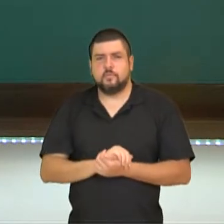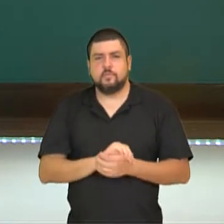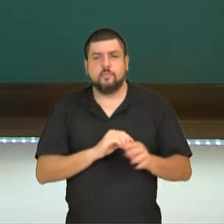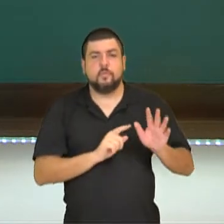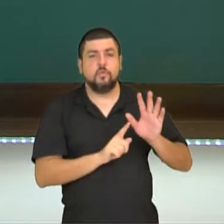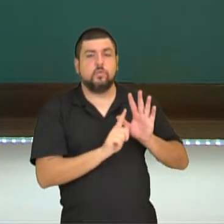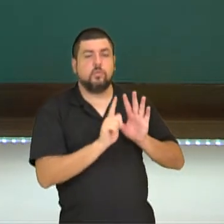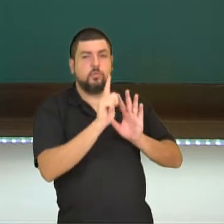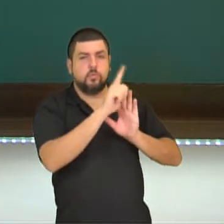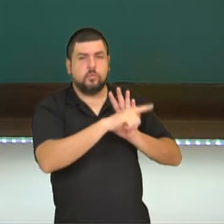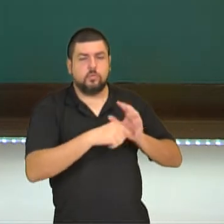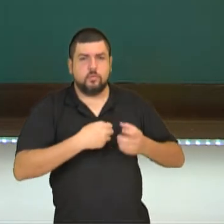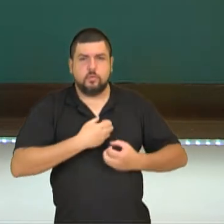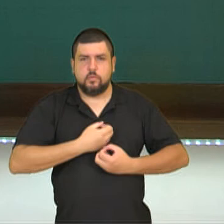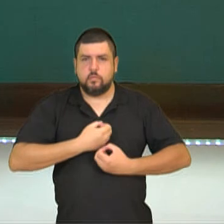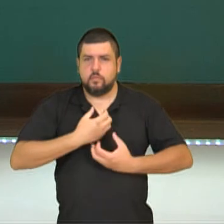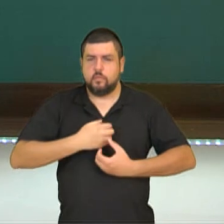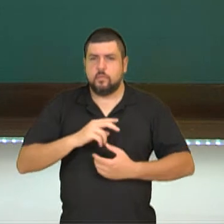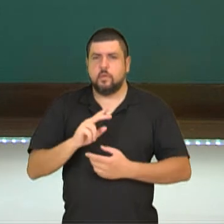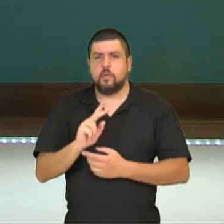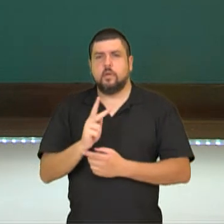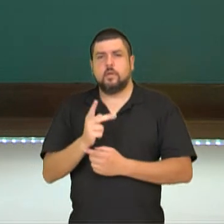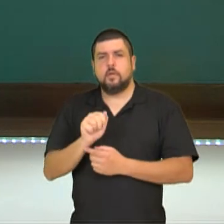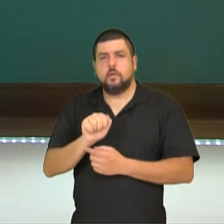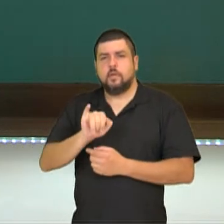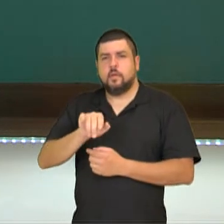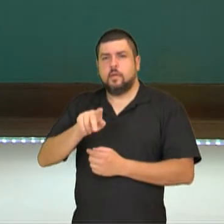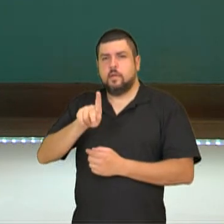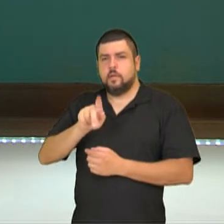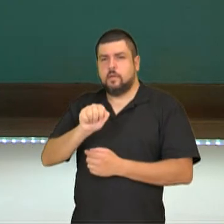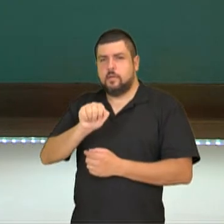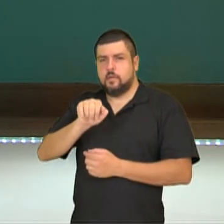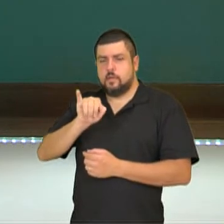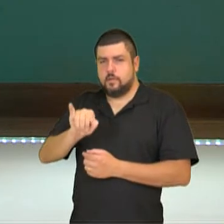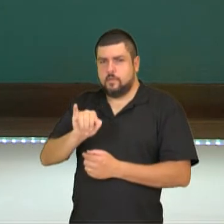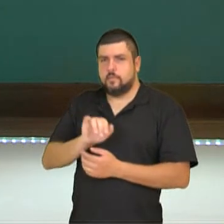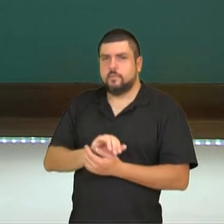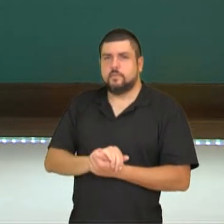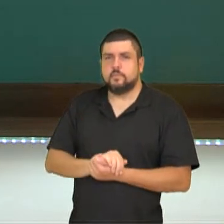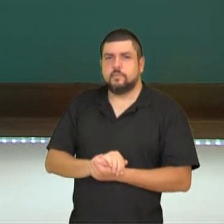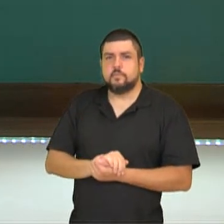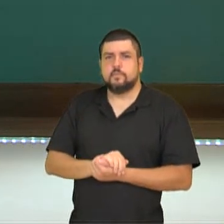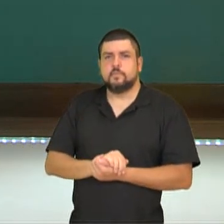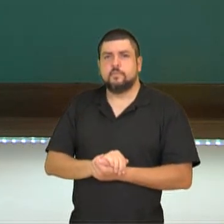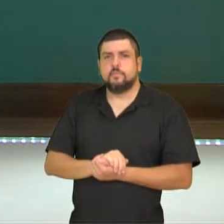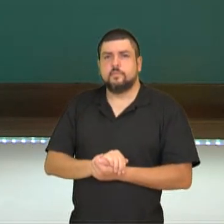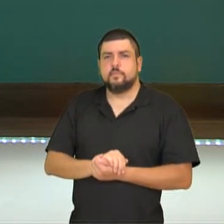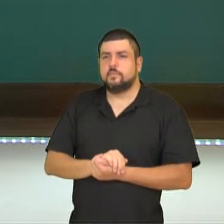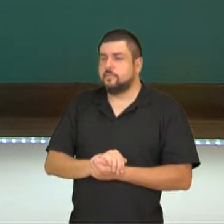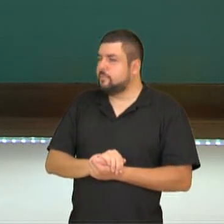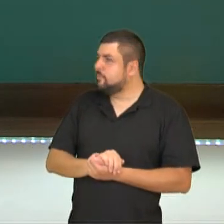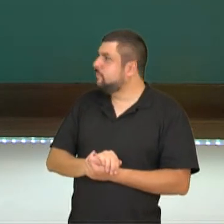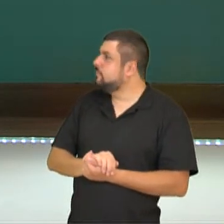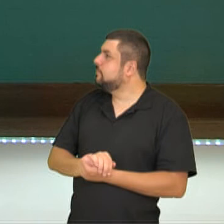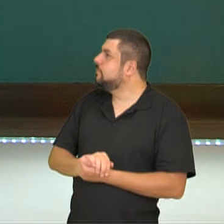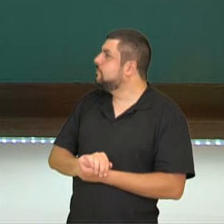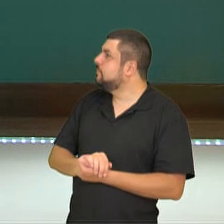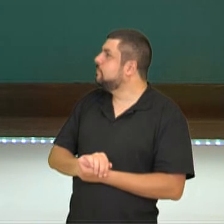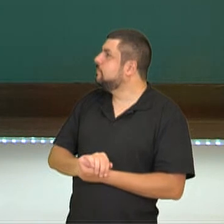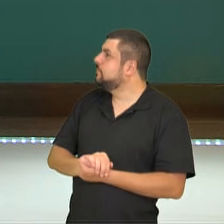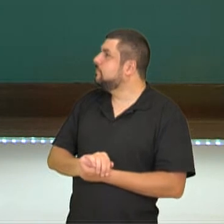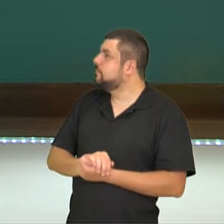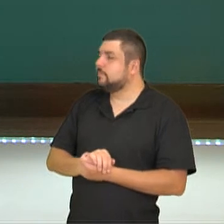poema haikai. Reconhecemos suas características e orígenes. Leemos poemas haikai